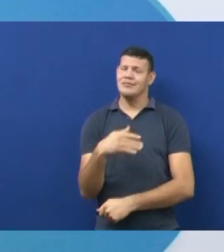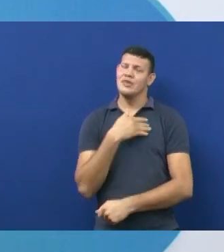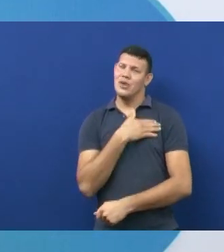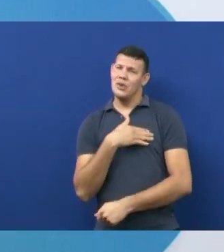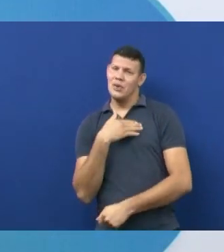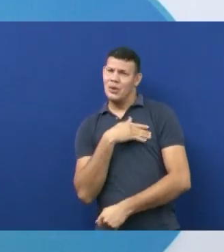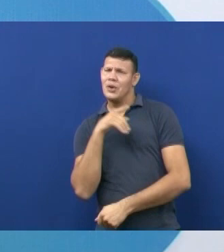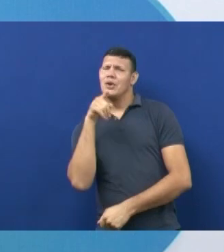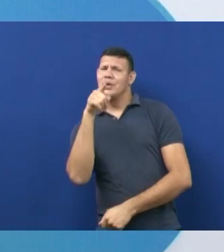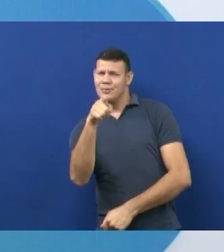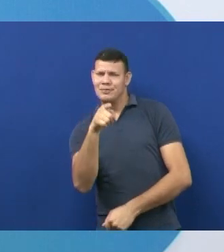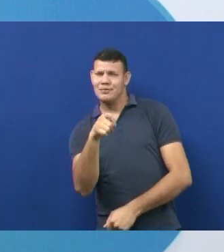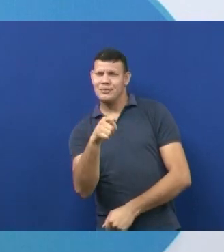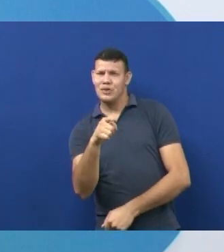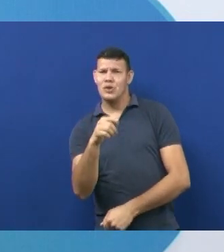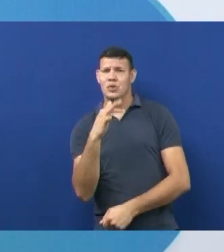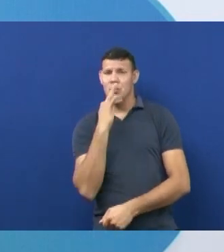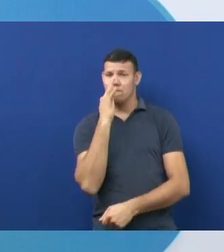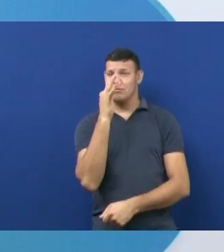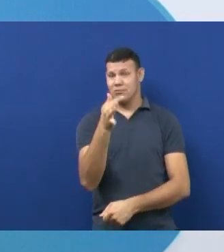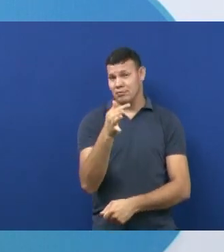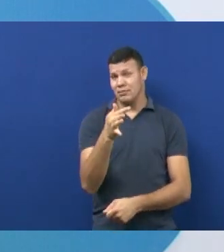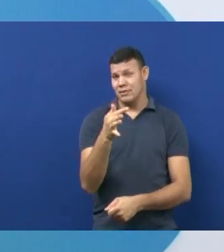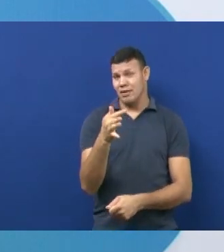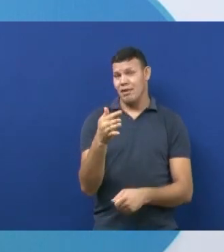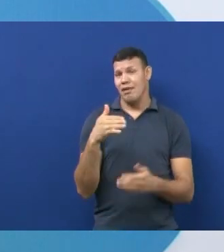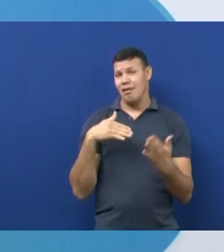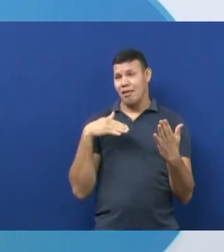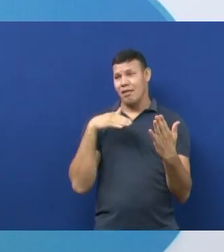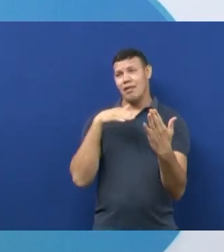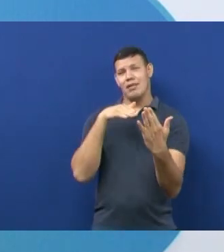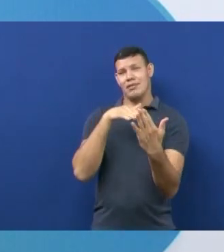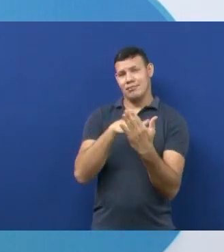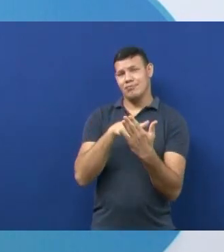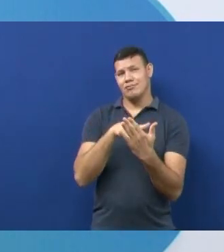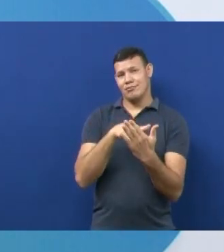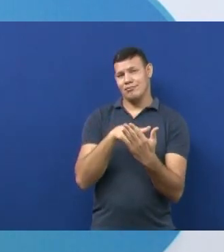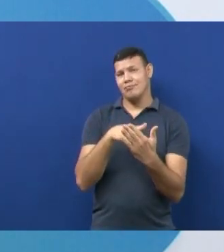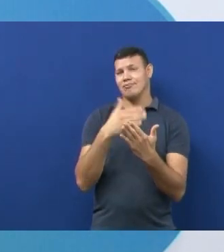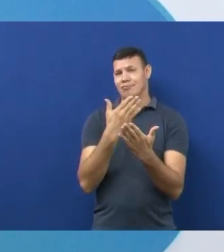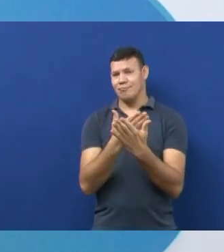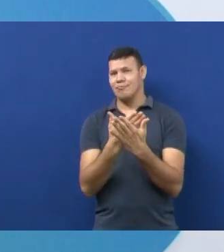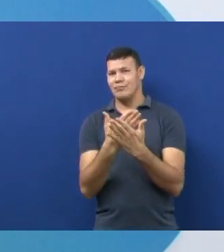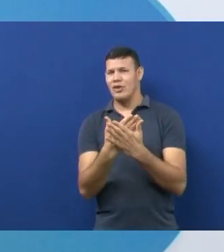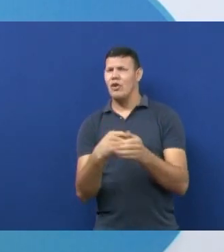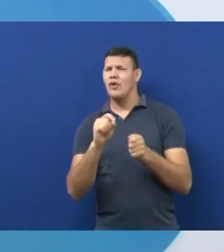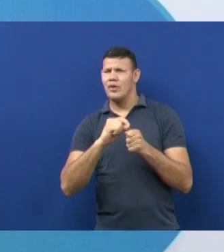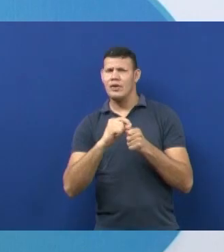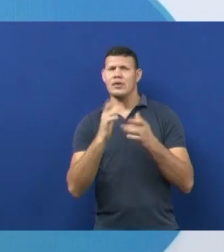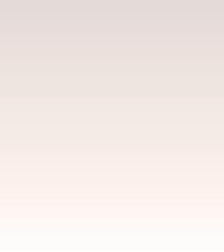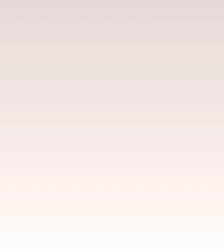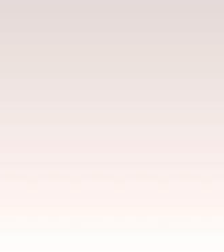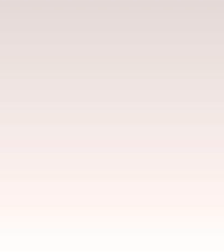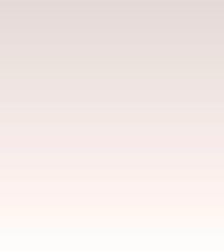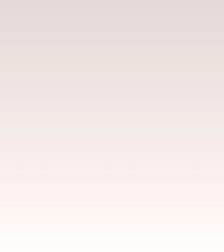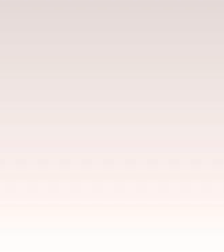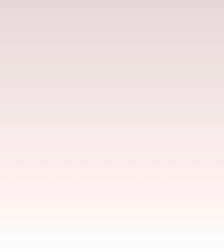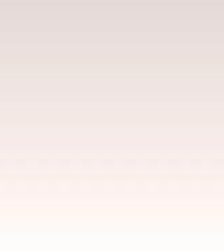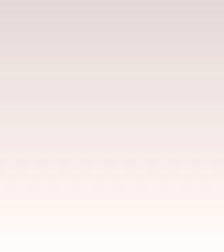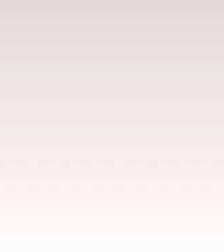aula. A gente se encontra novamente e aproveitem esses dias e faça muito teatro na sua casa.